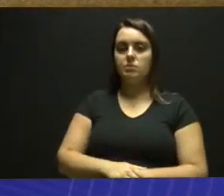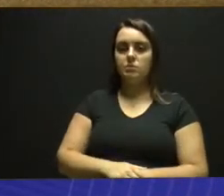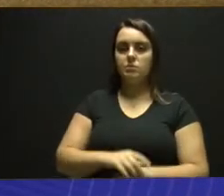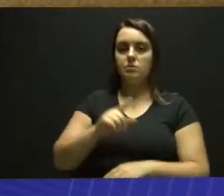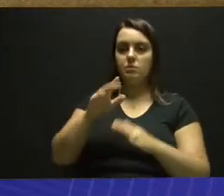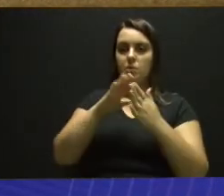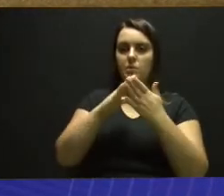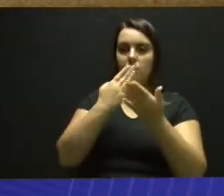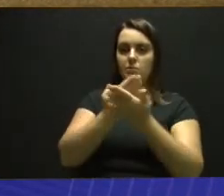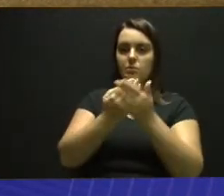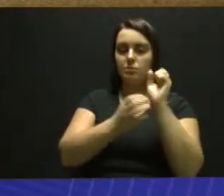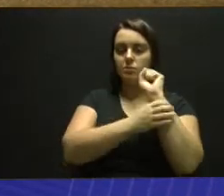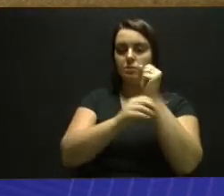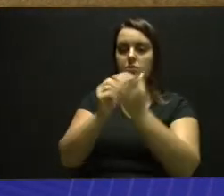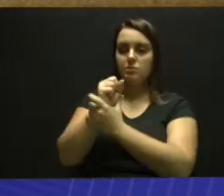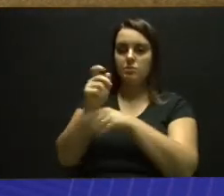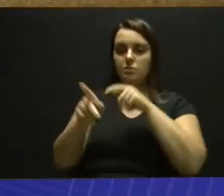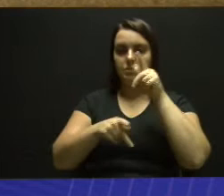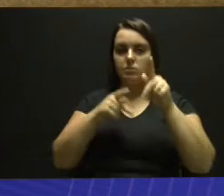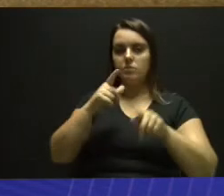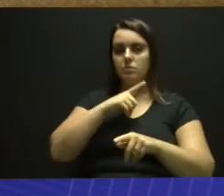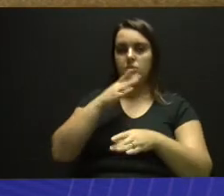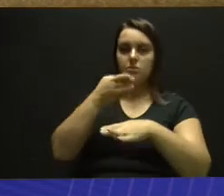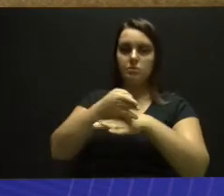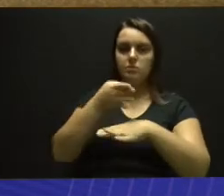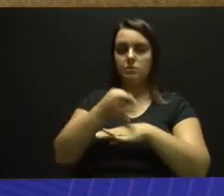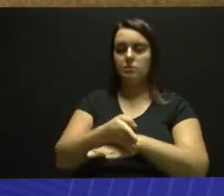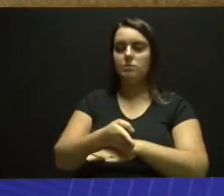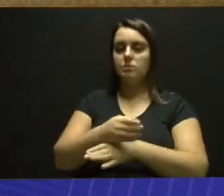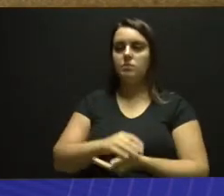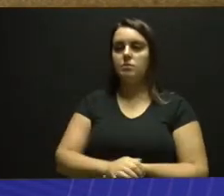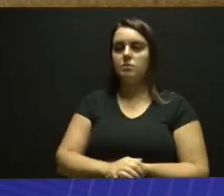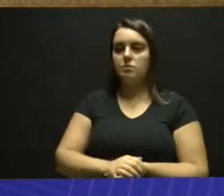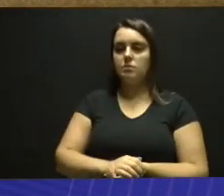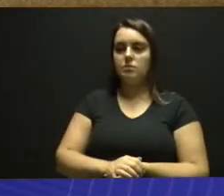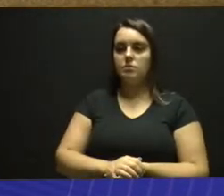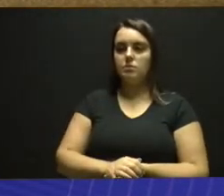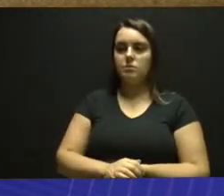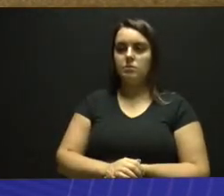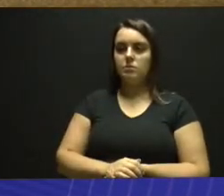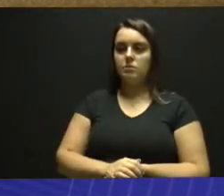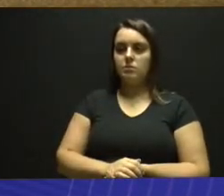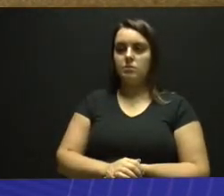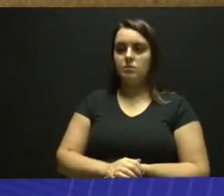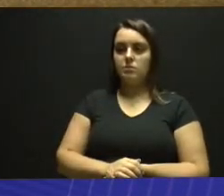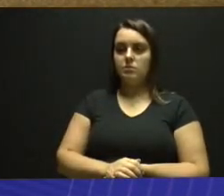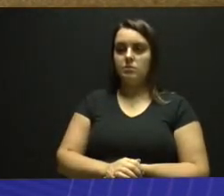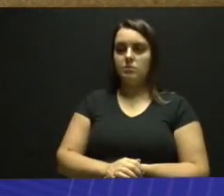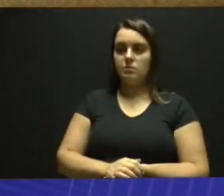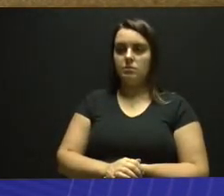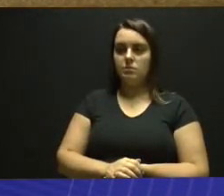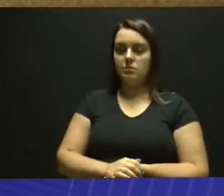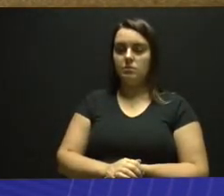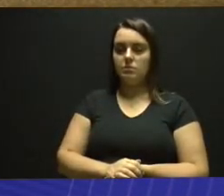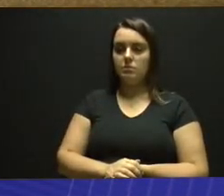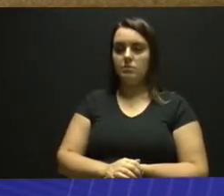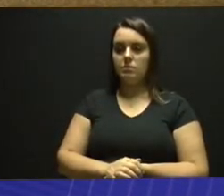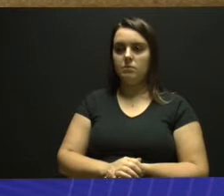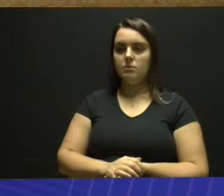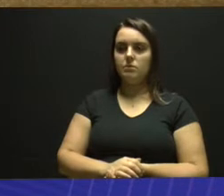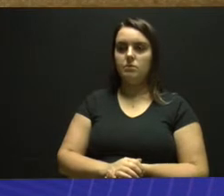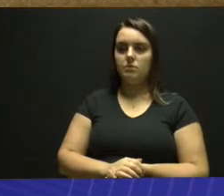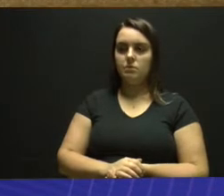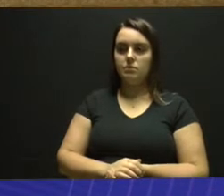segurança pública além de ter participado do seminário de capacitação em assistência humanitária a